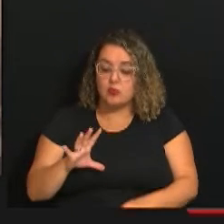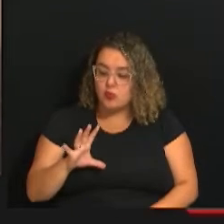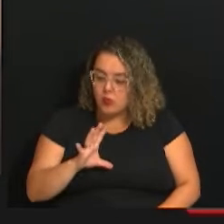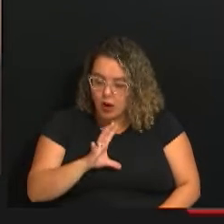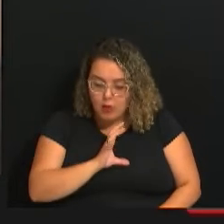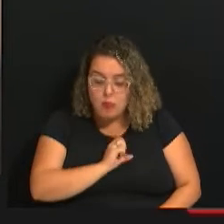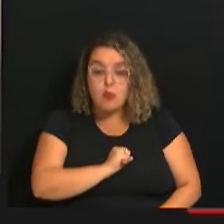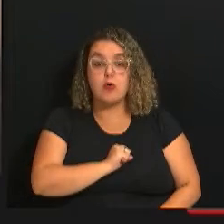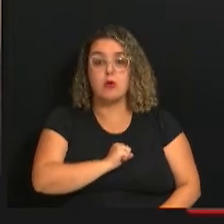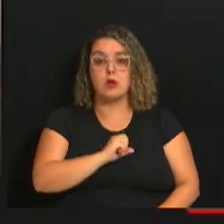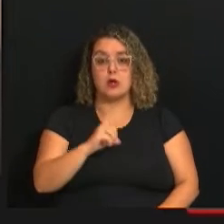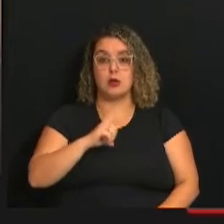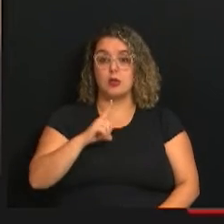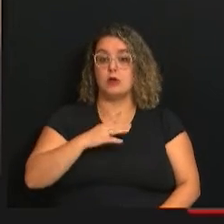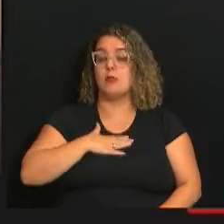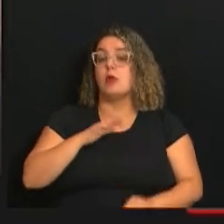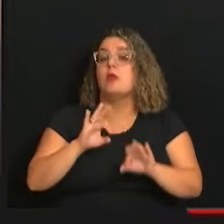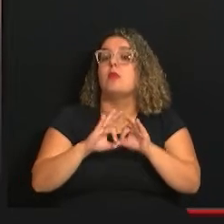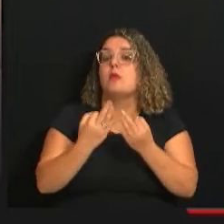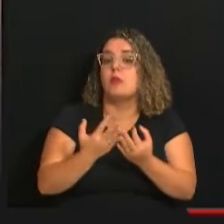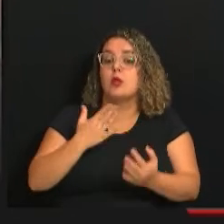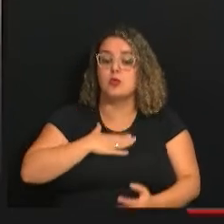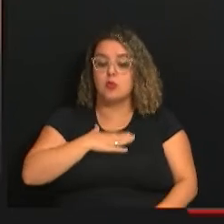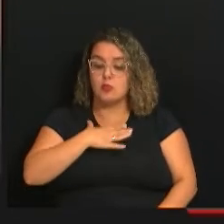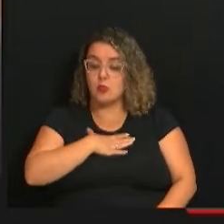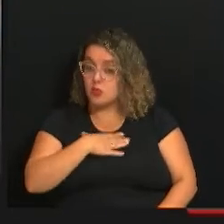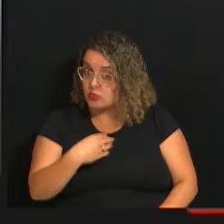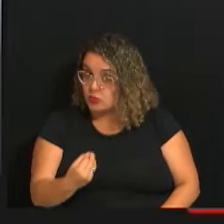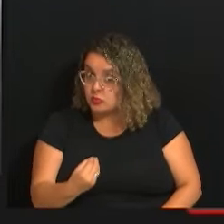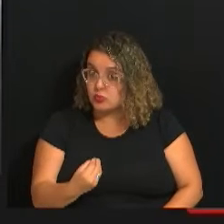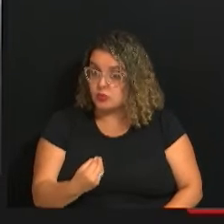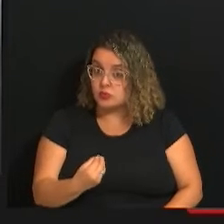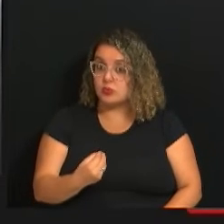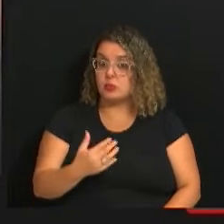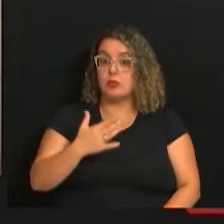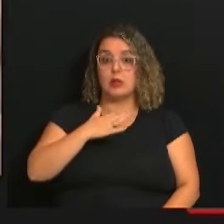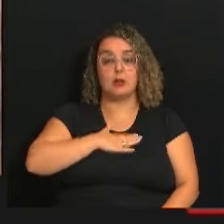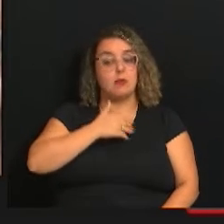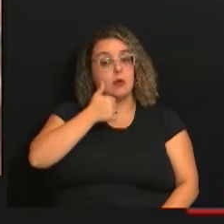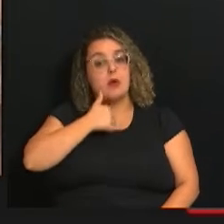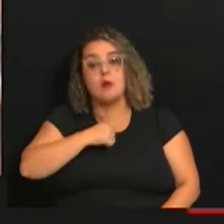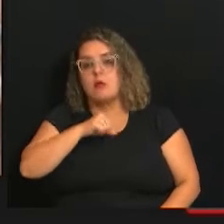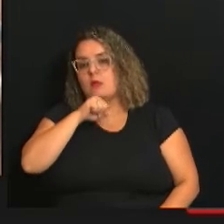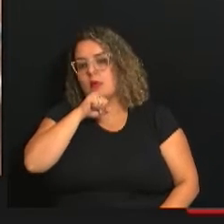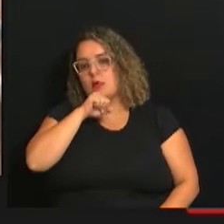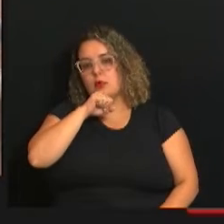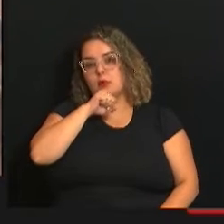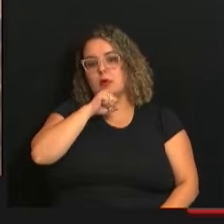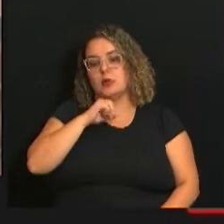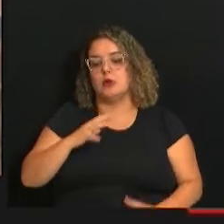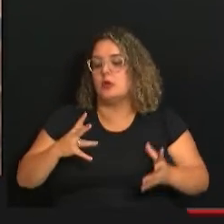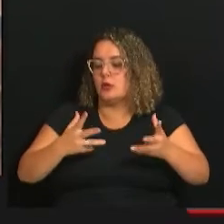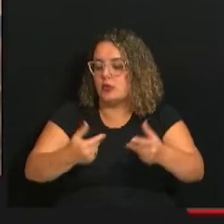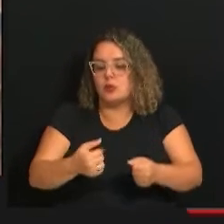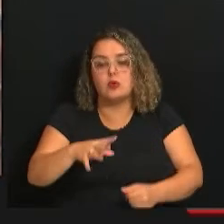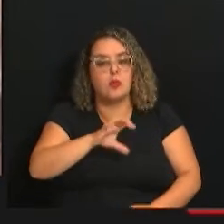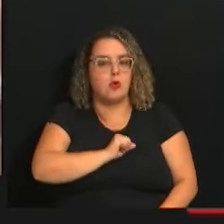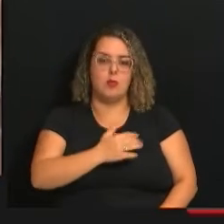juntos e teremos uma vida plena, normal e feliz. Então, o meu objetivo é esse, que as